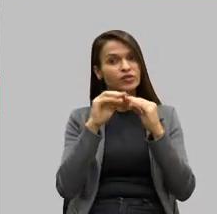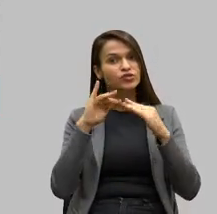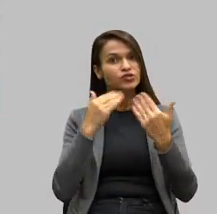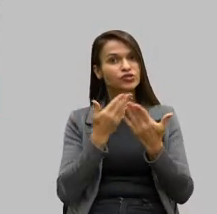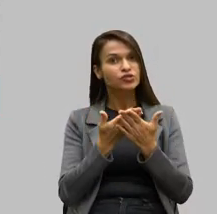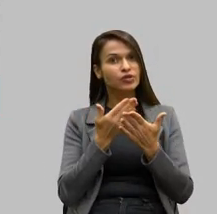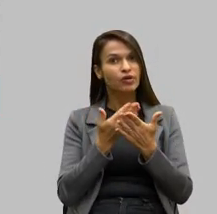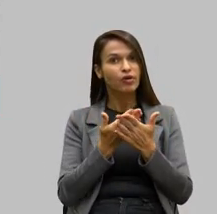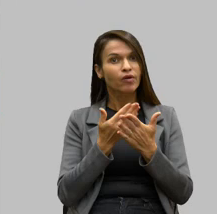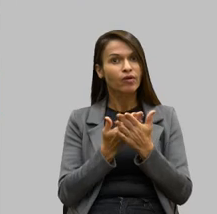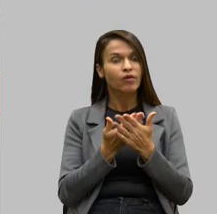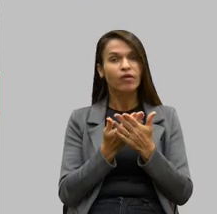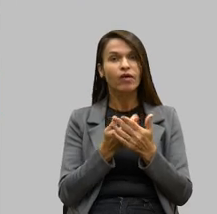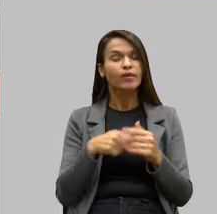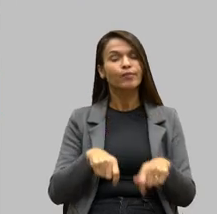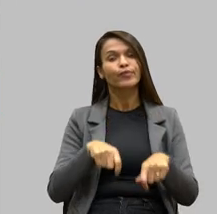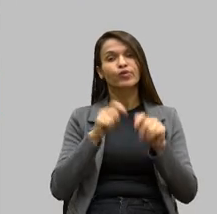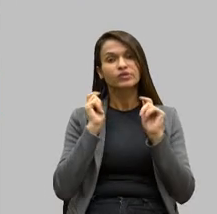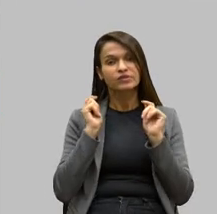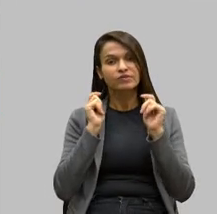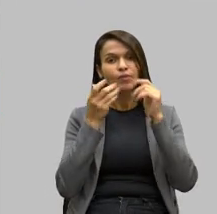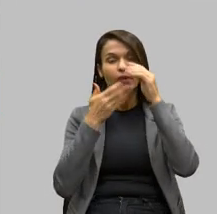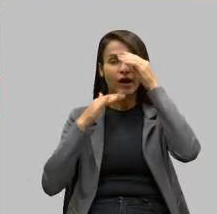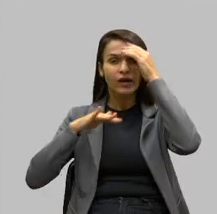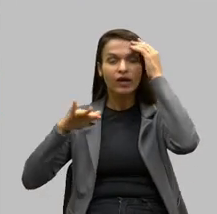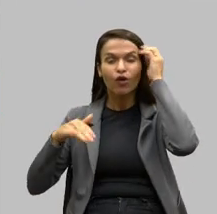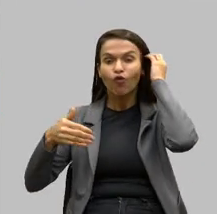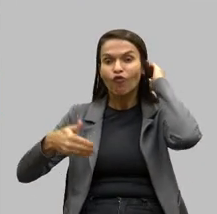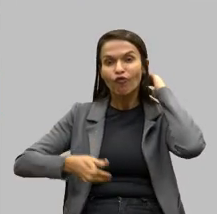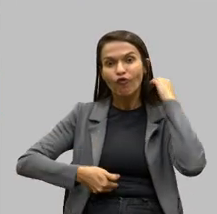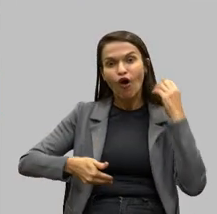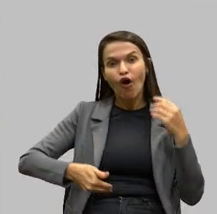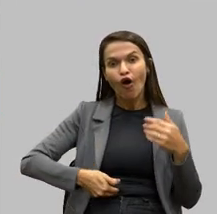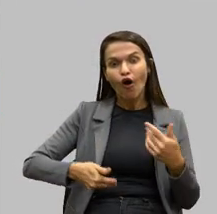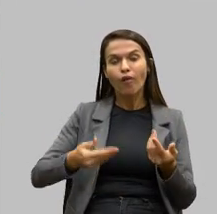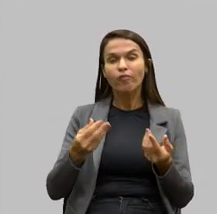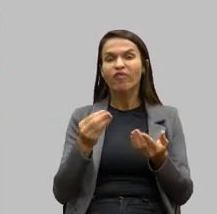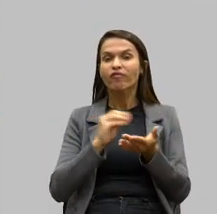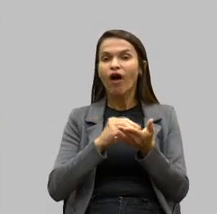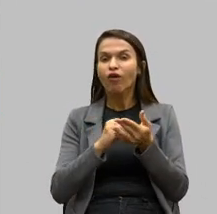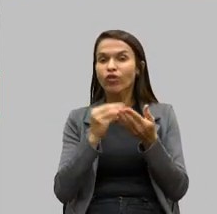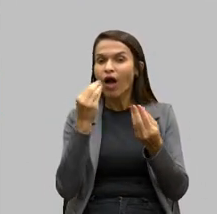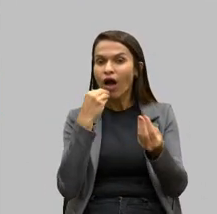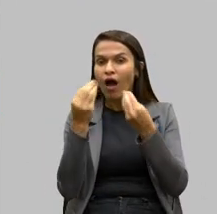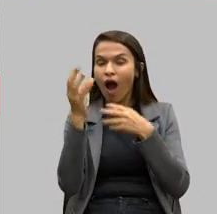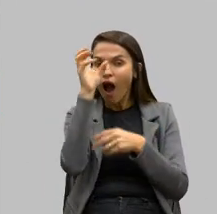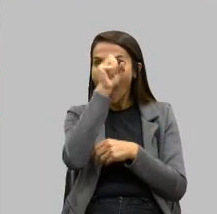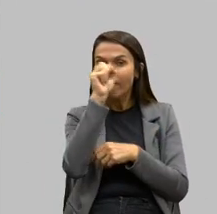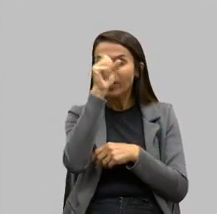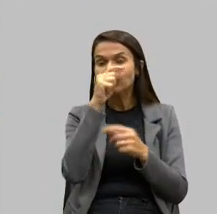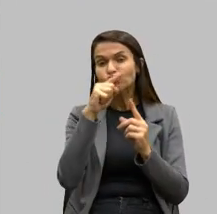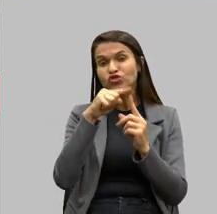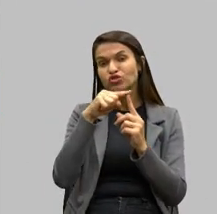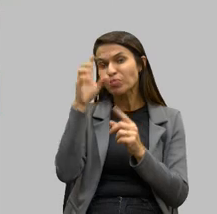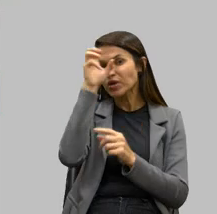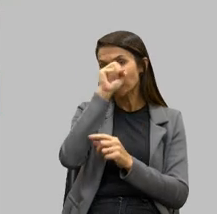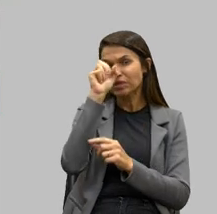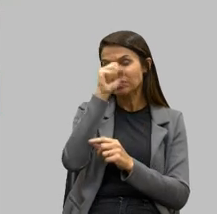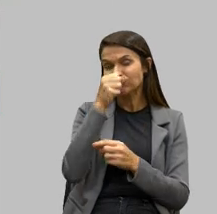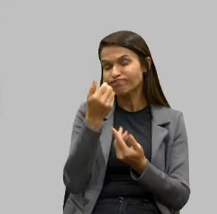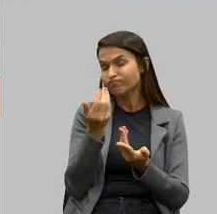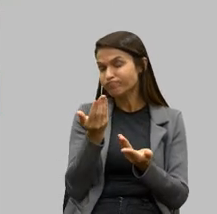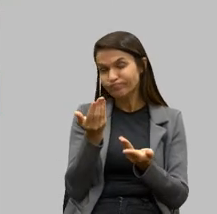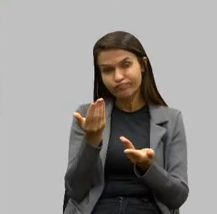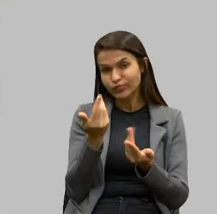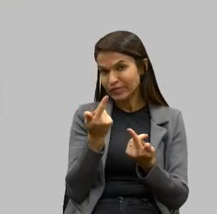não tem como uma criança com fome sem a merenda aprender, ter algum tipo de aprendizado. E eu